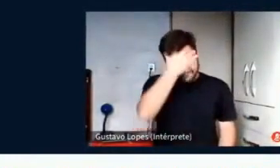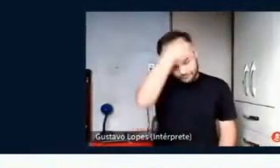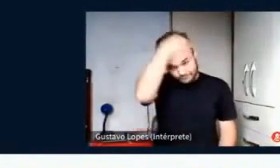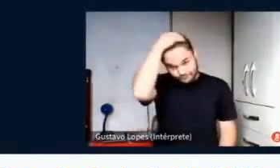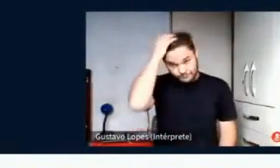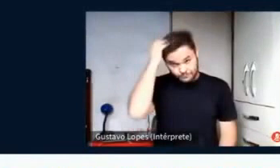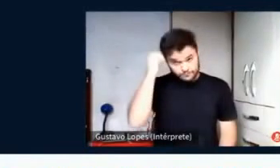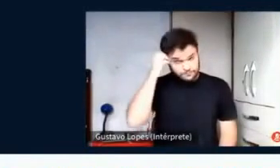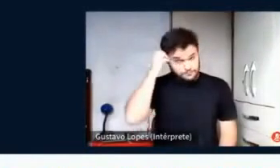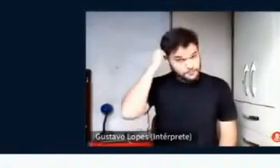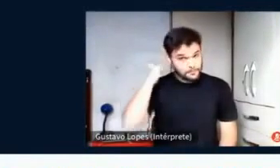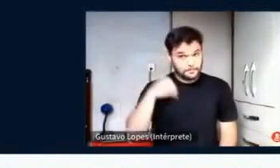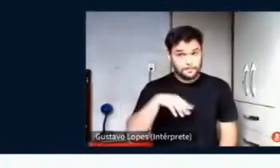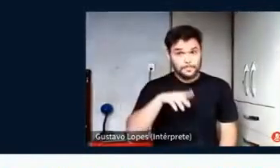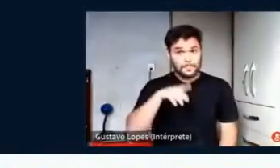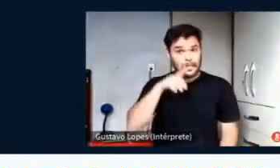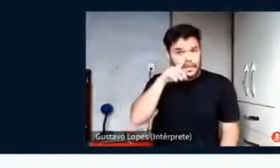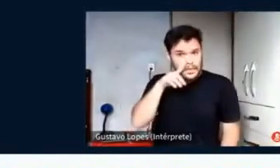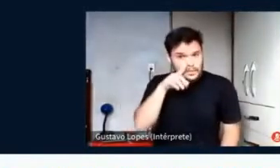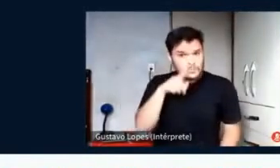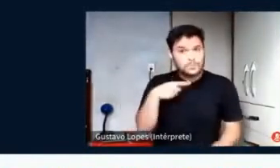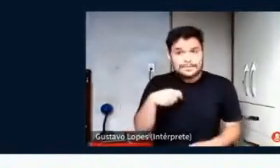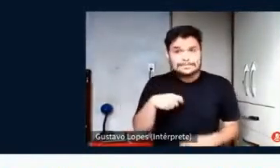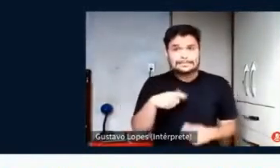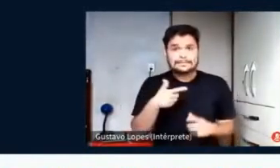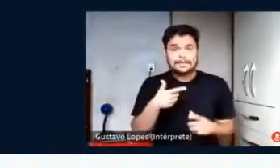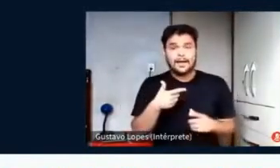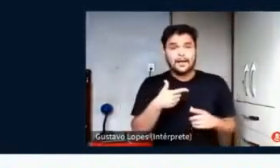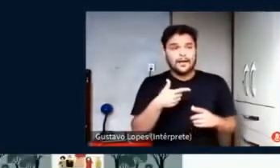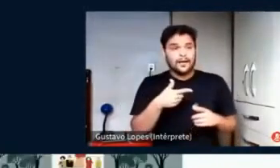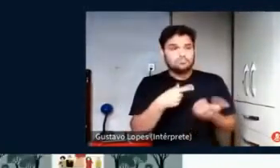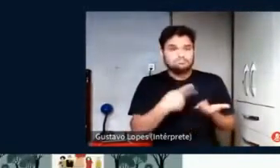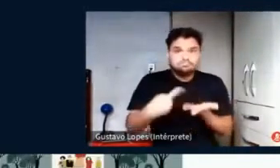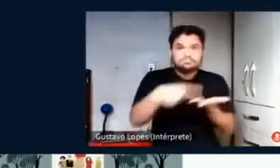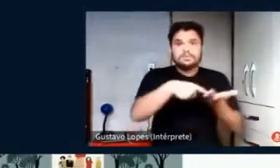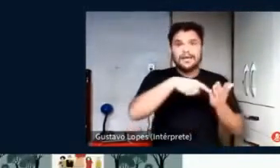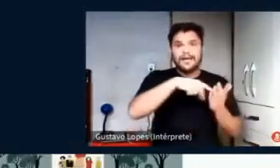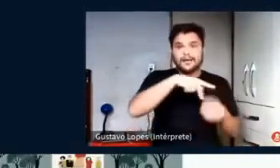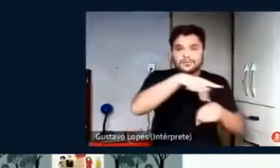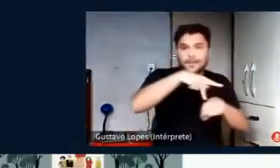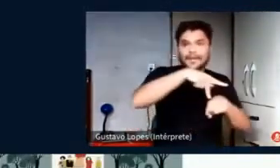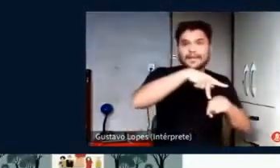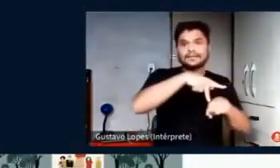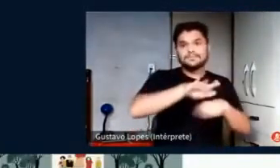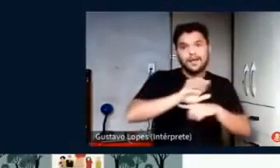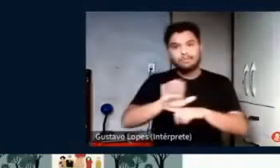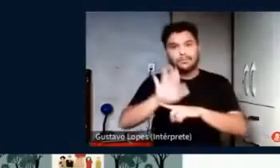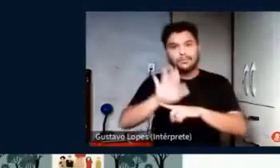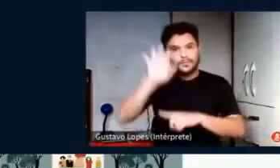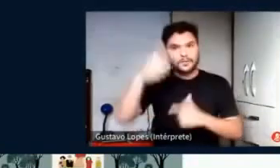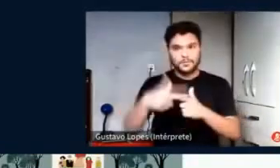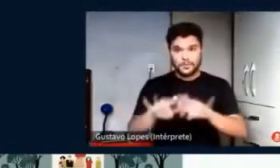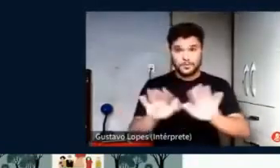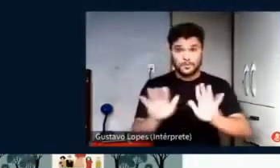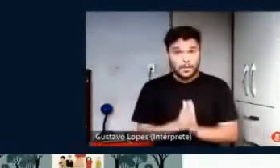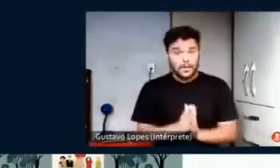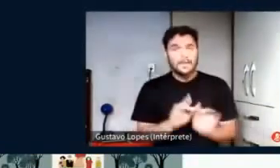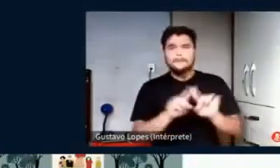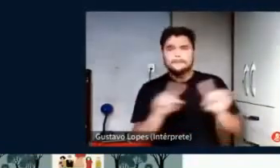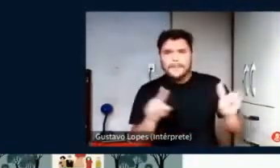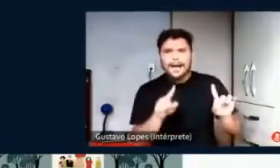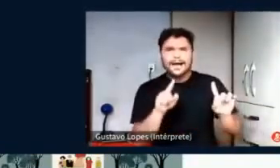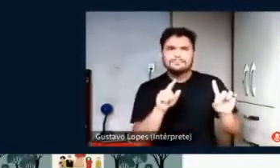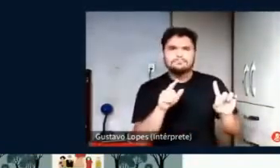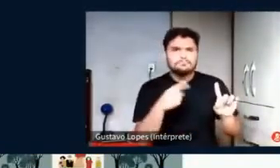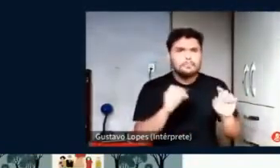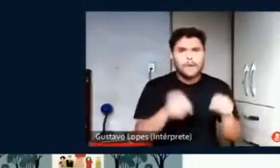e que pode necessitar resposta internacional coordenada. O evento ele pode ser uma doença ou